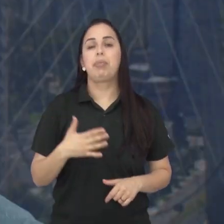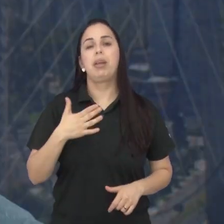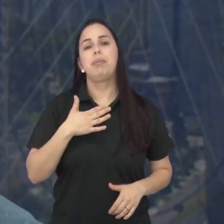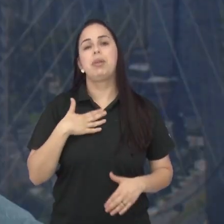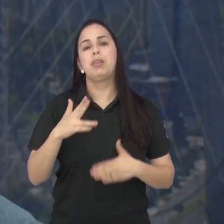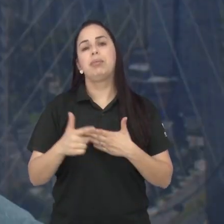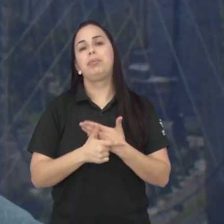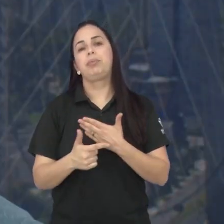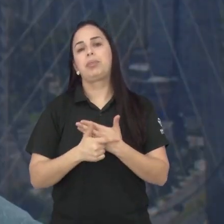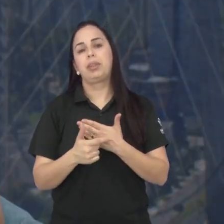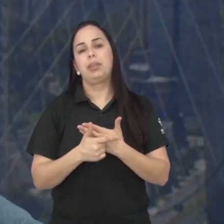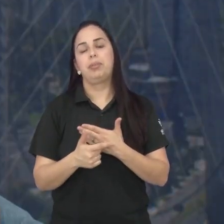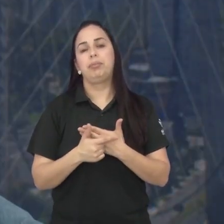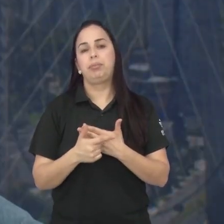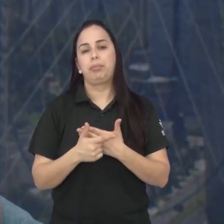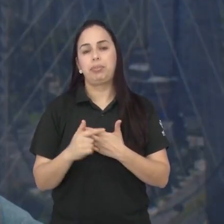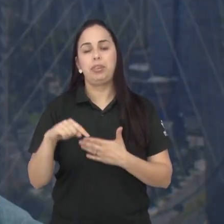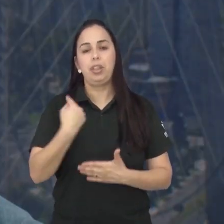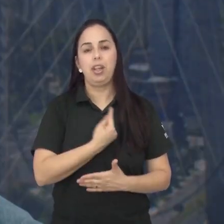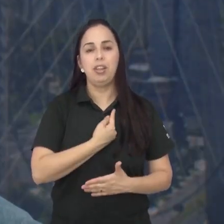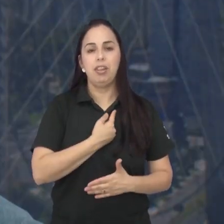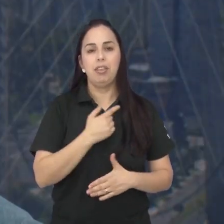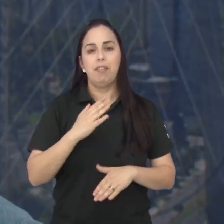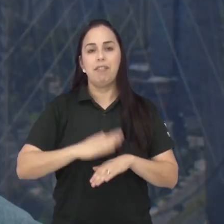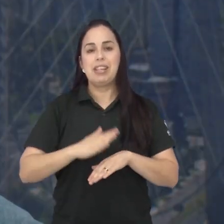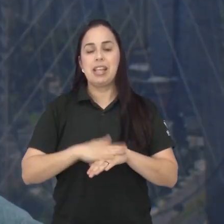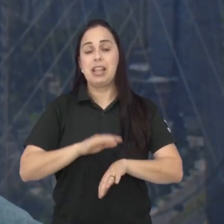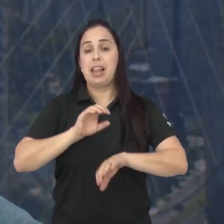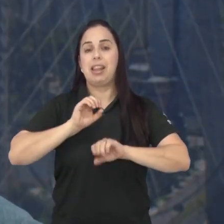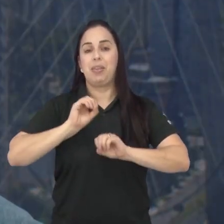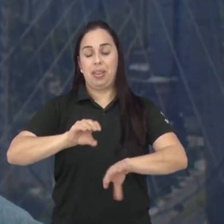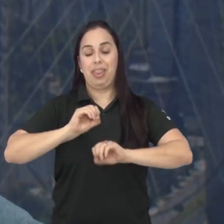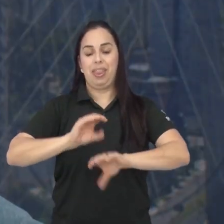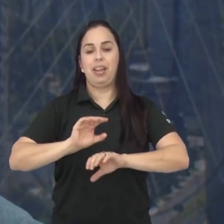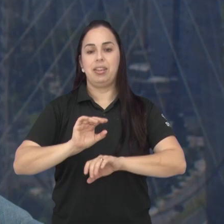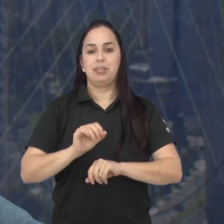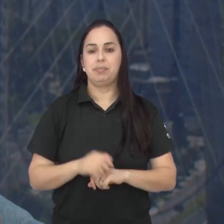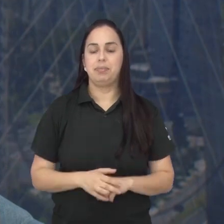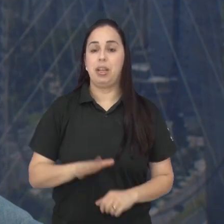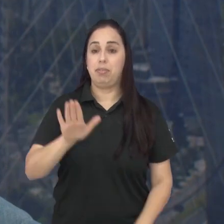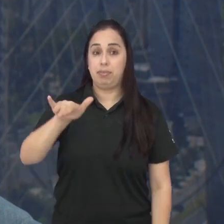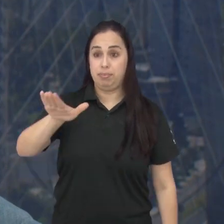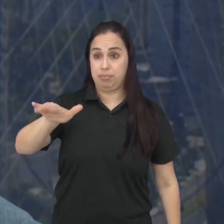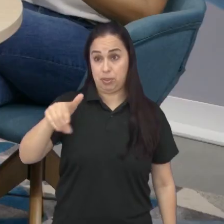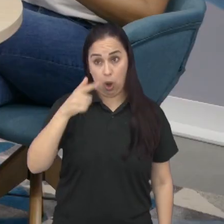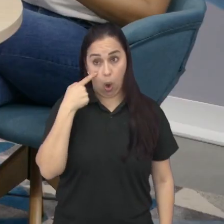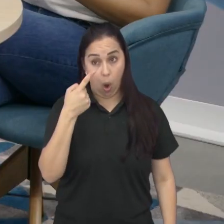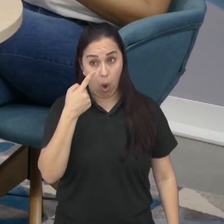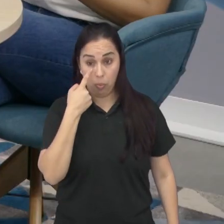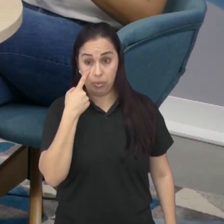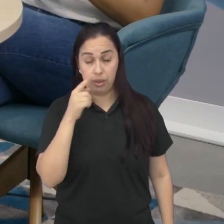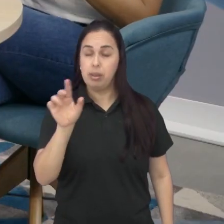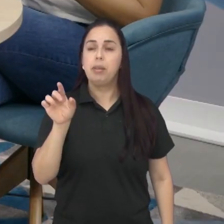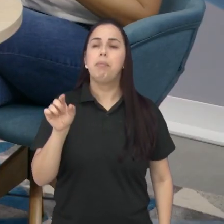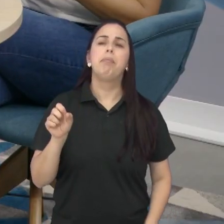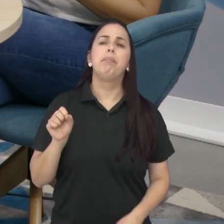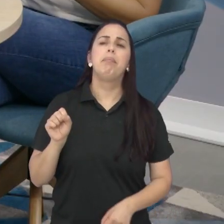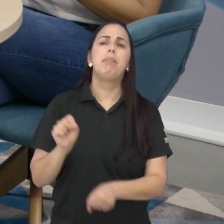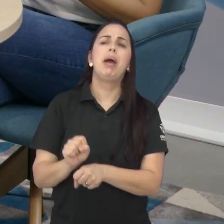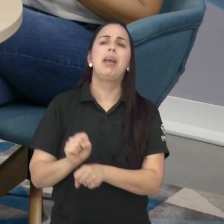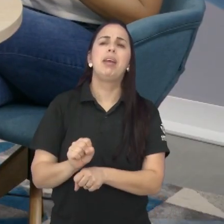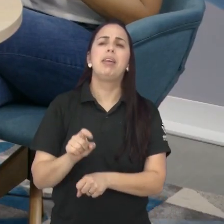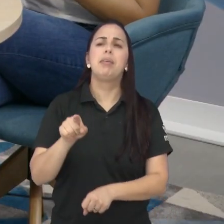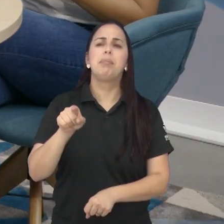nosso papel que acabamos, né, também sendo educadoras, né? É virar e falar, olha, peraí, por que